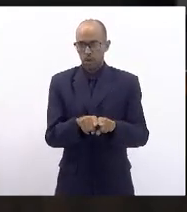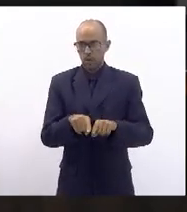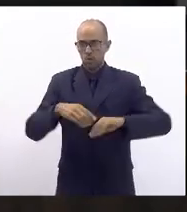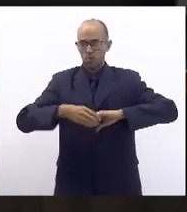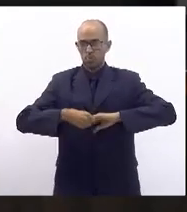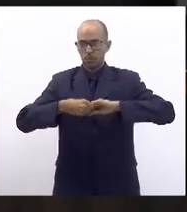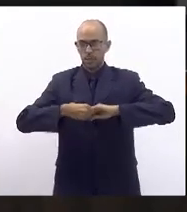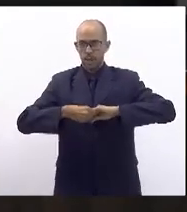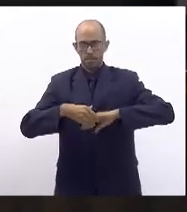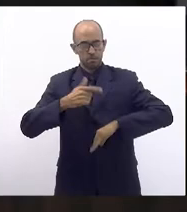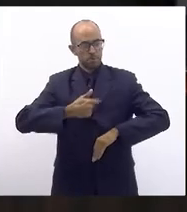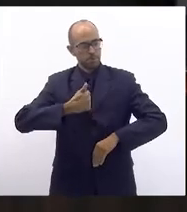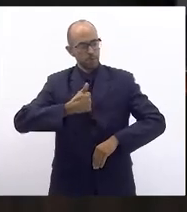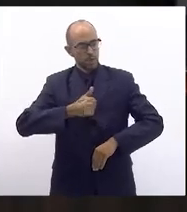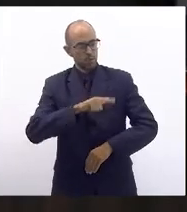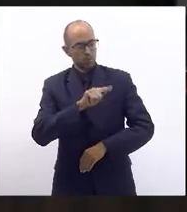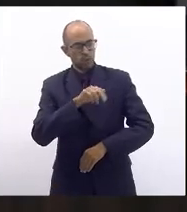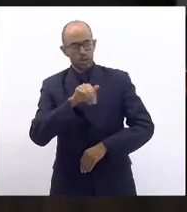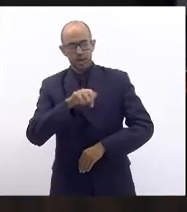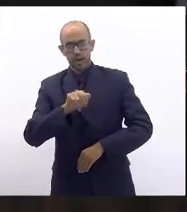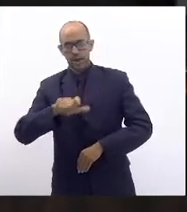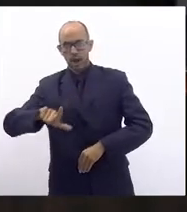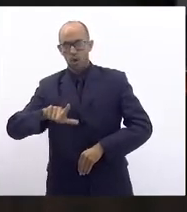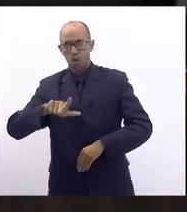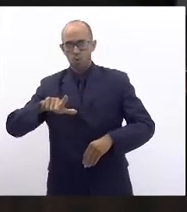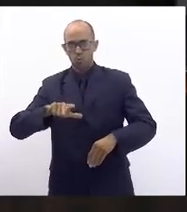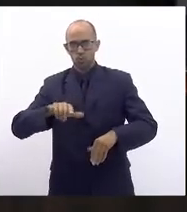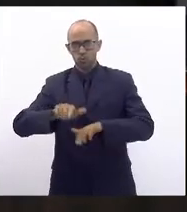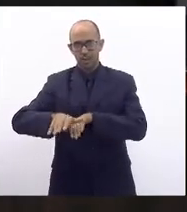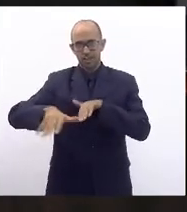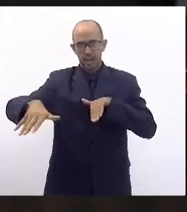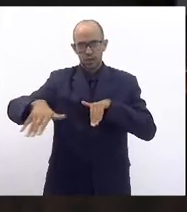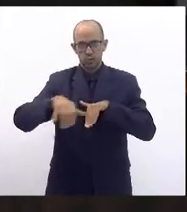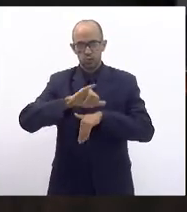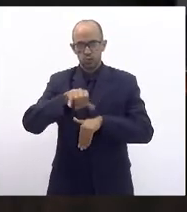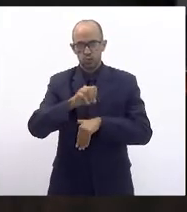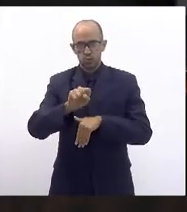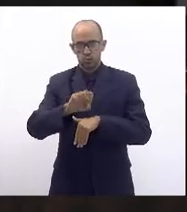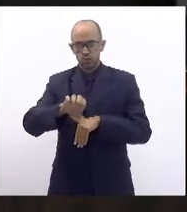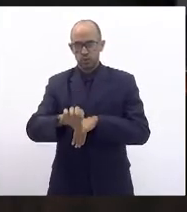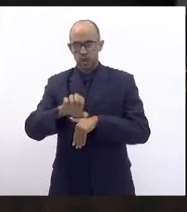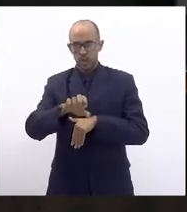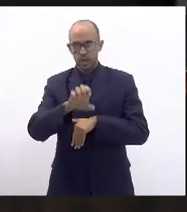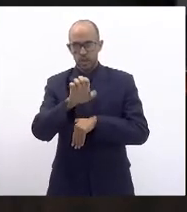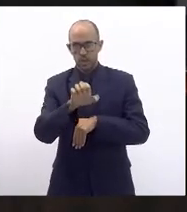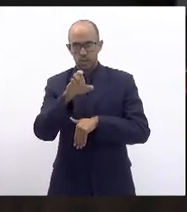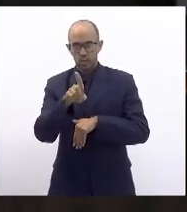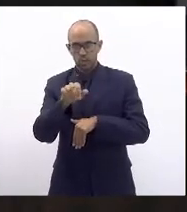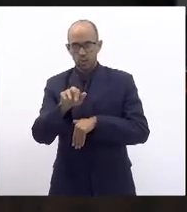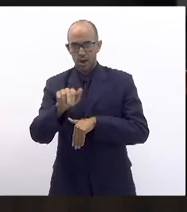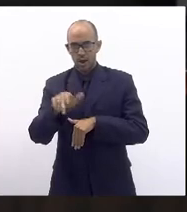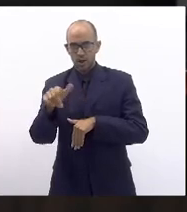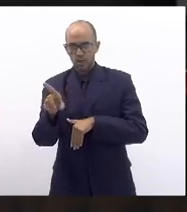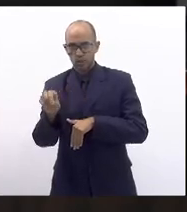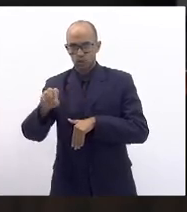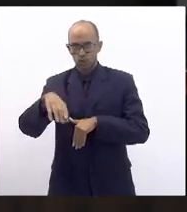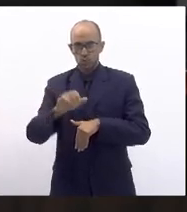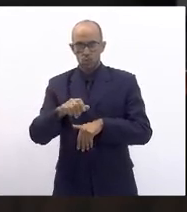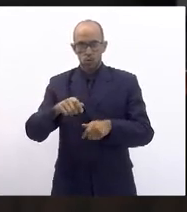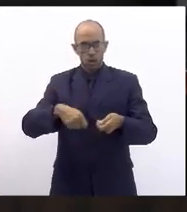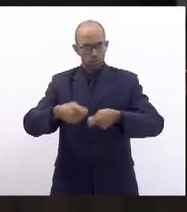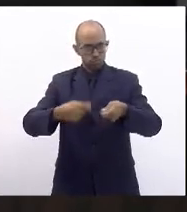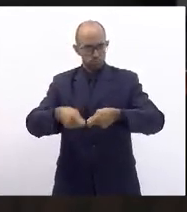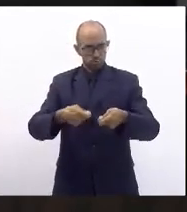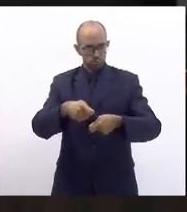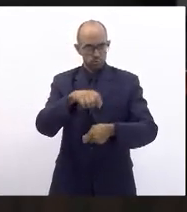em andamento General do Exército José Eduardo Pereira Comandante Militar do Leste saudade